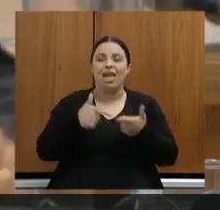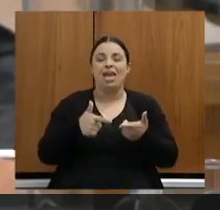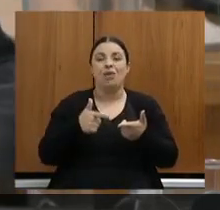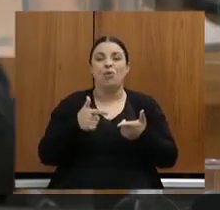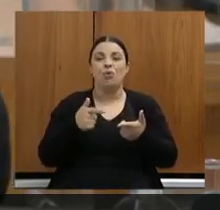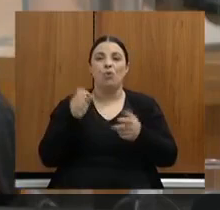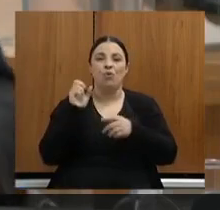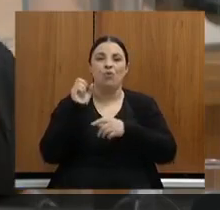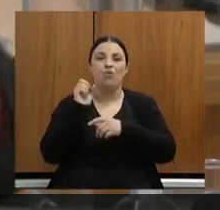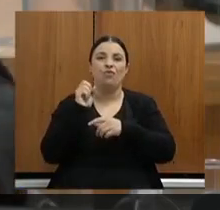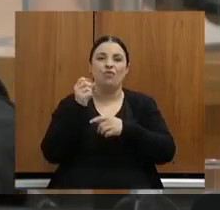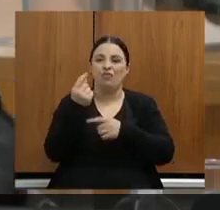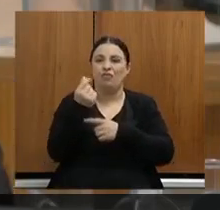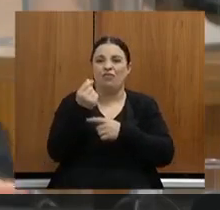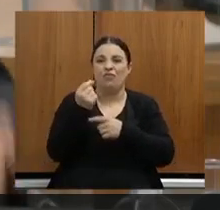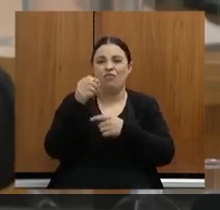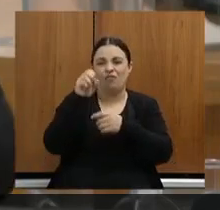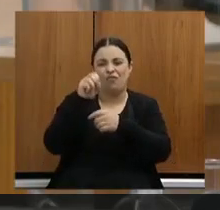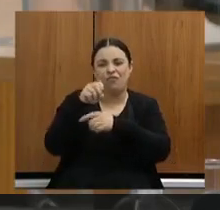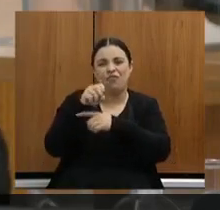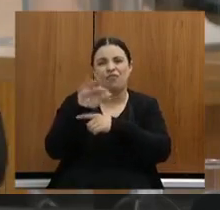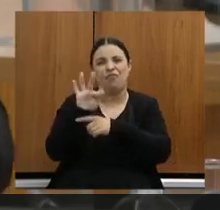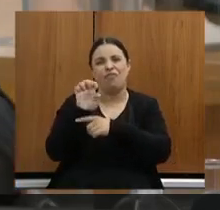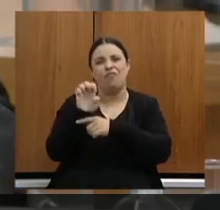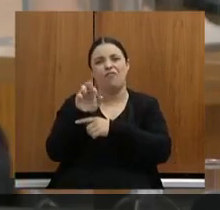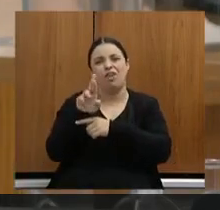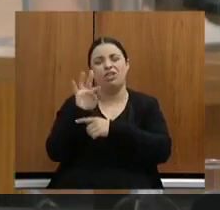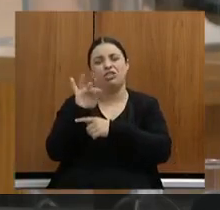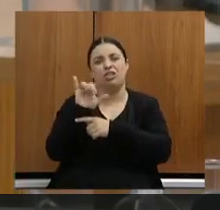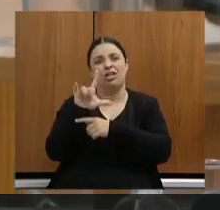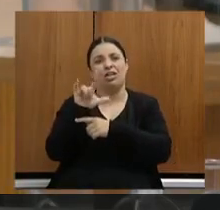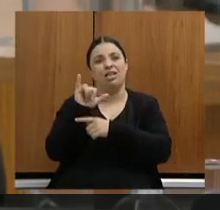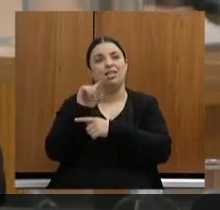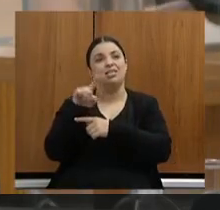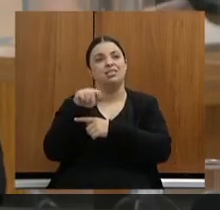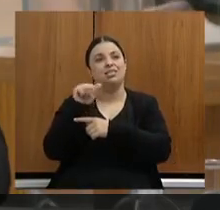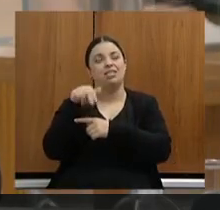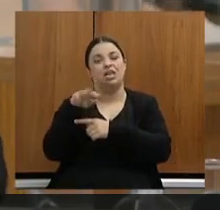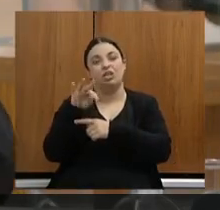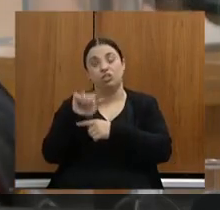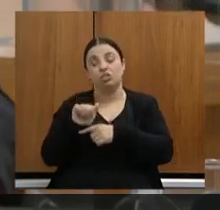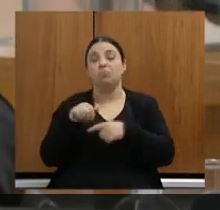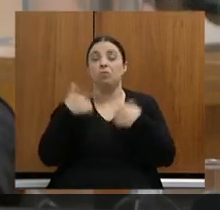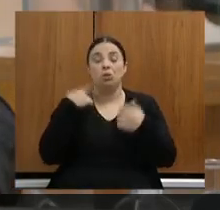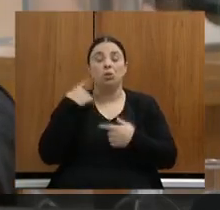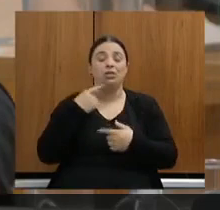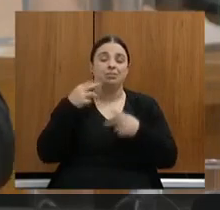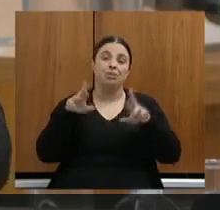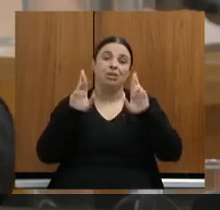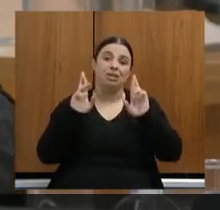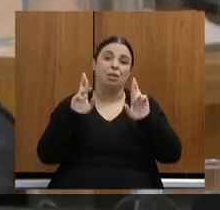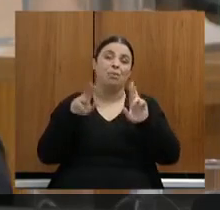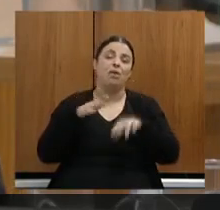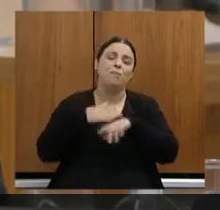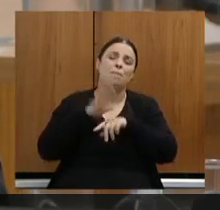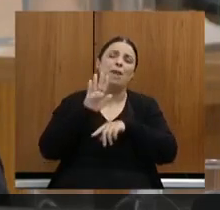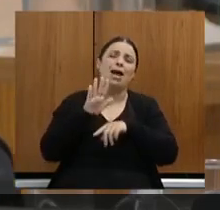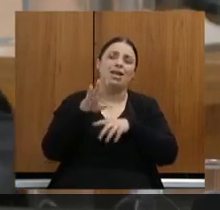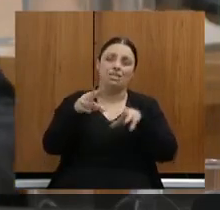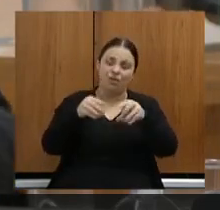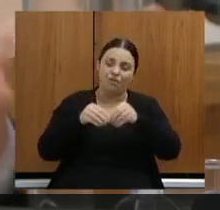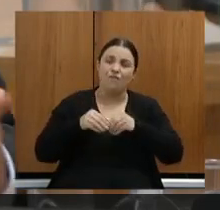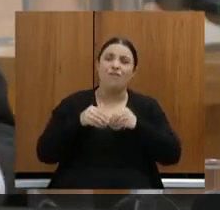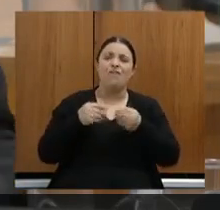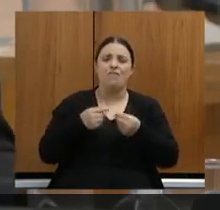aumentando a produção teremos mais estoque de exportação significa que teremos mais frete trazendo mais fertilizante mais defensivo